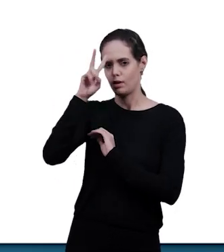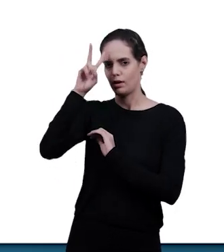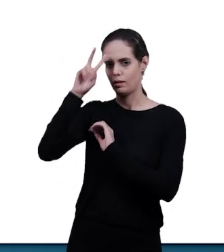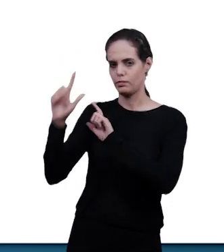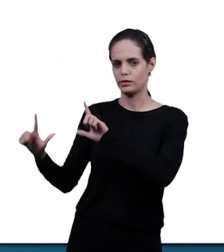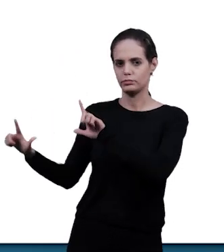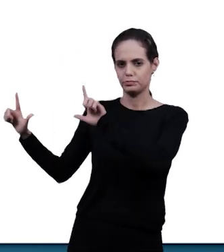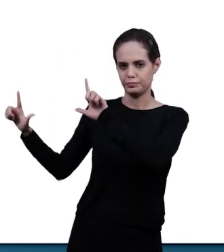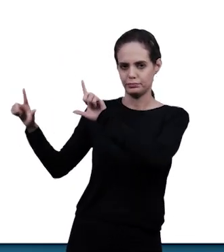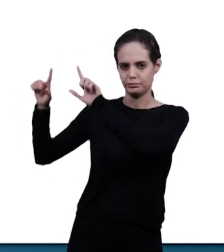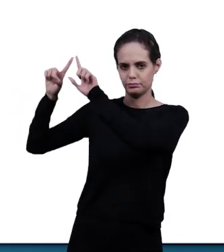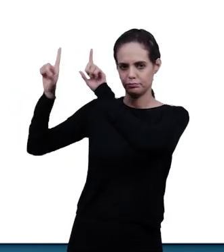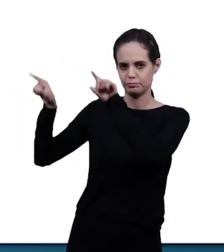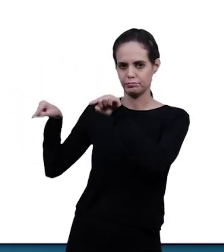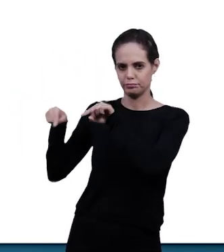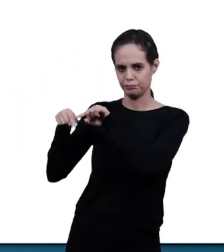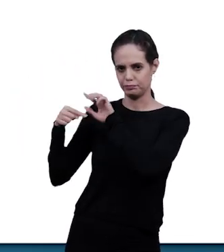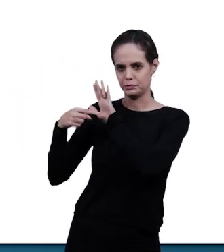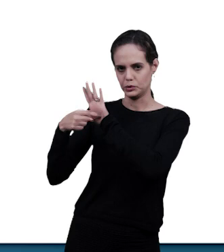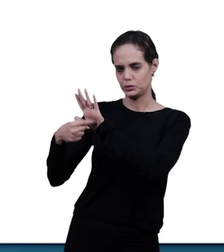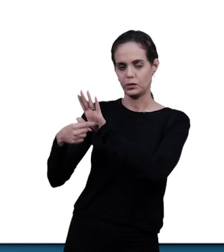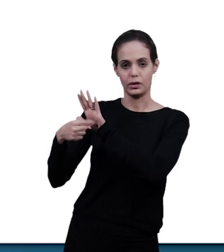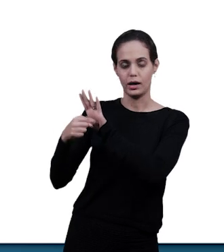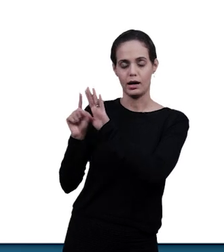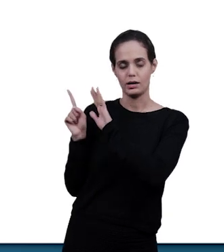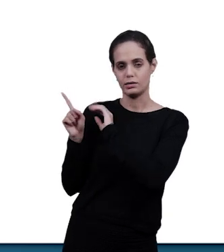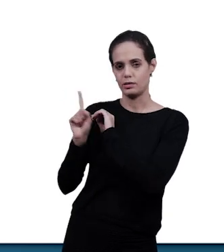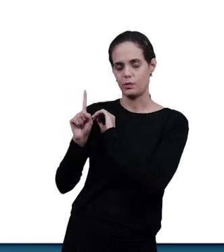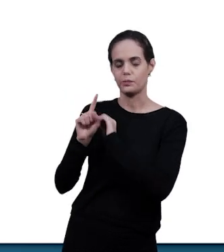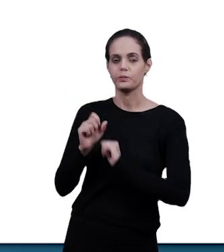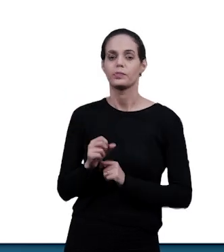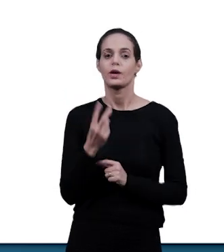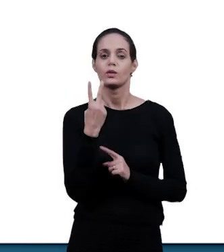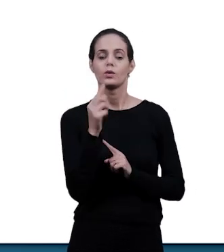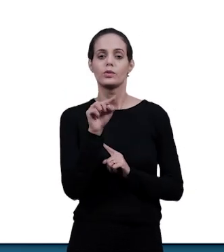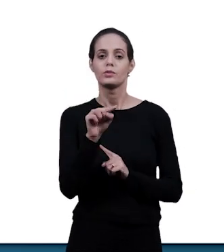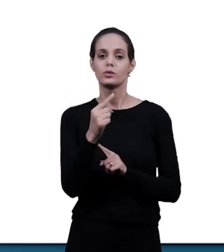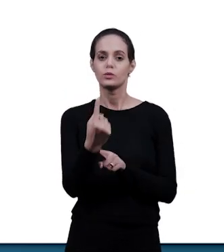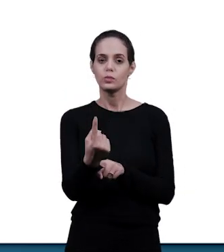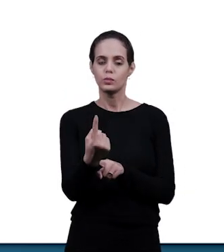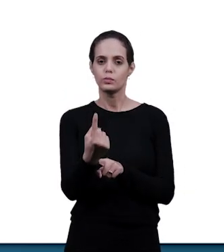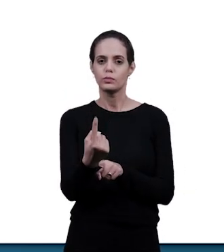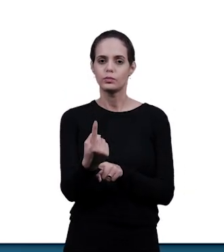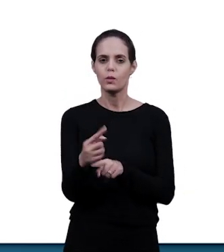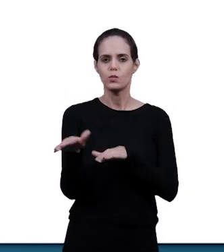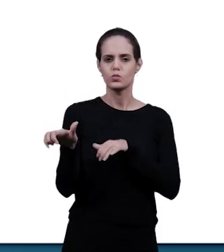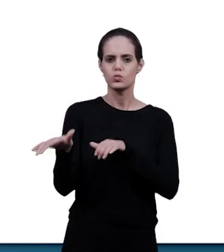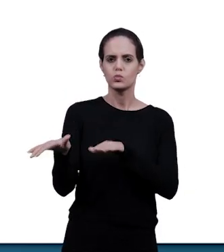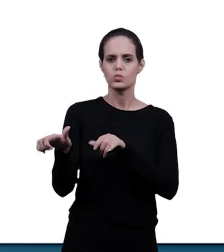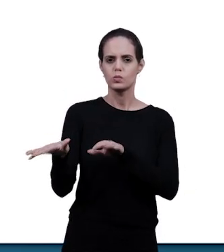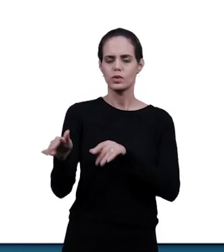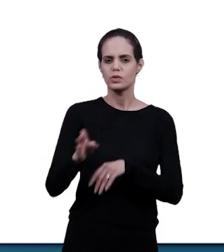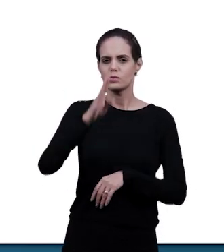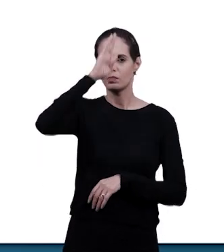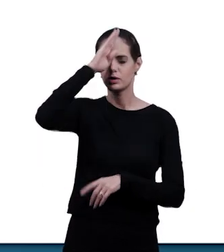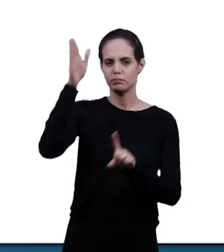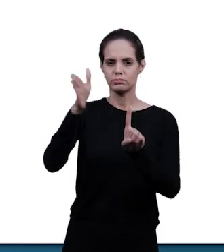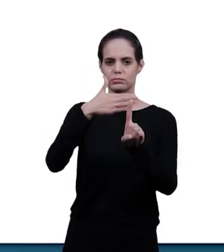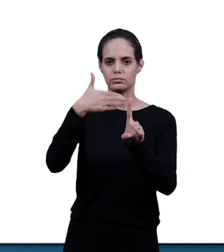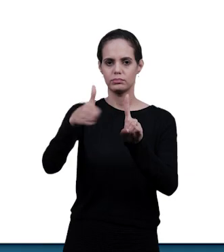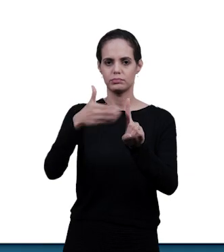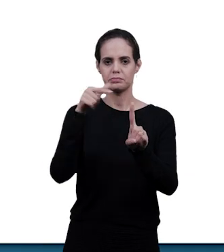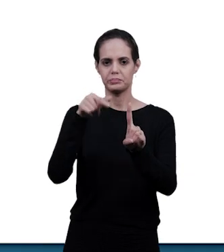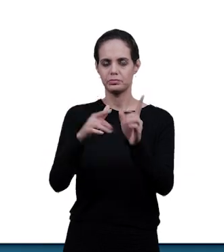naquela tabela que nós mostramos anteriormente. 2.1. Os soldados romanos que